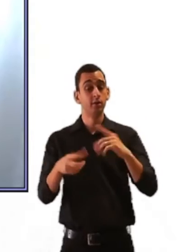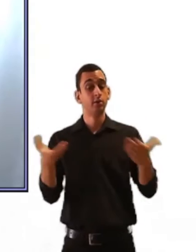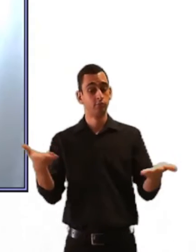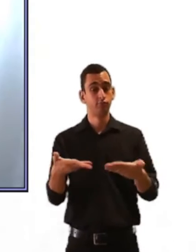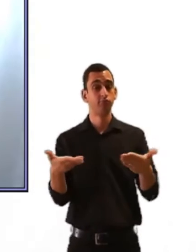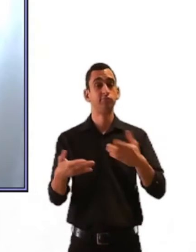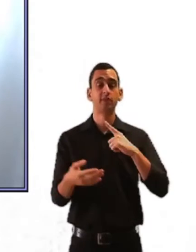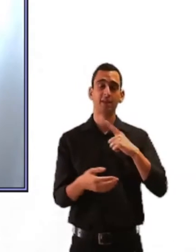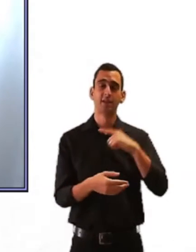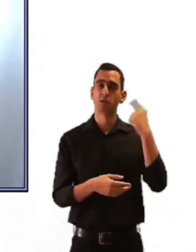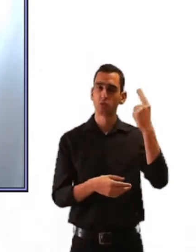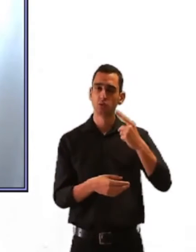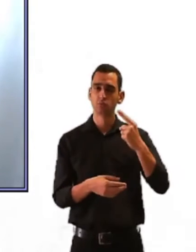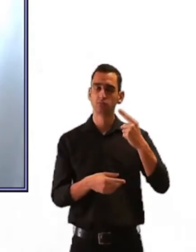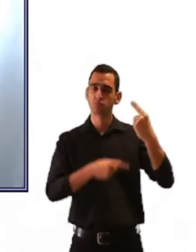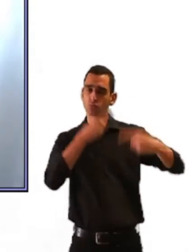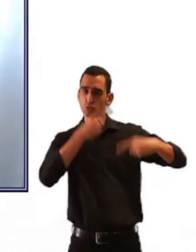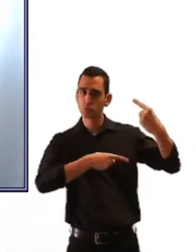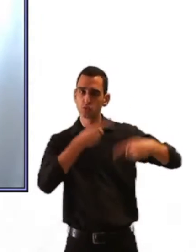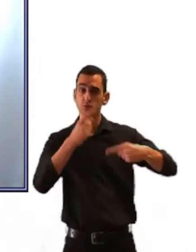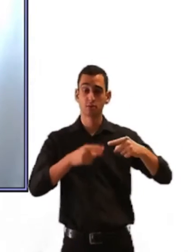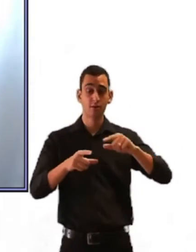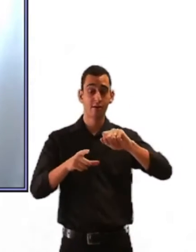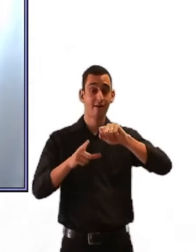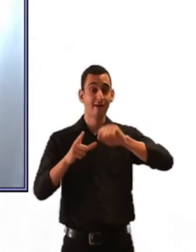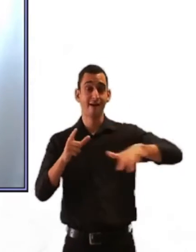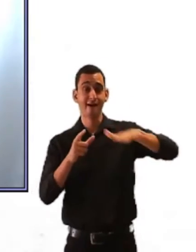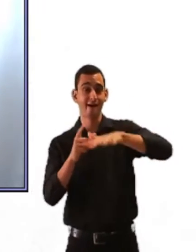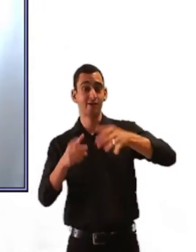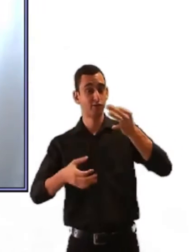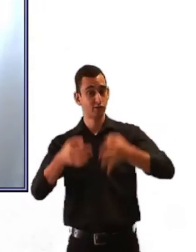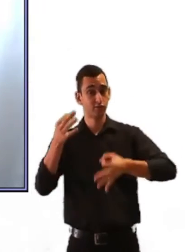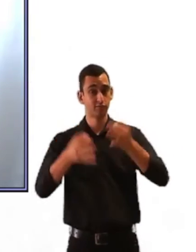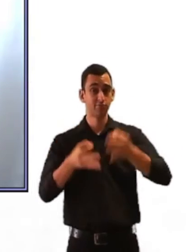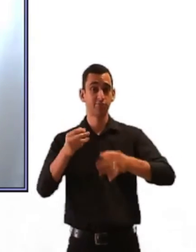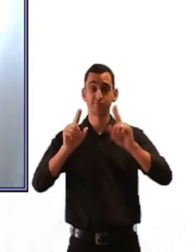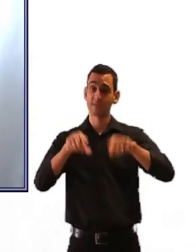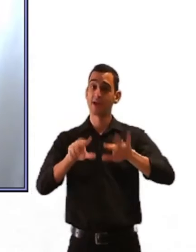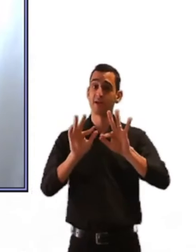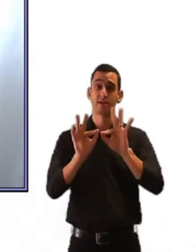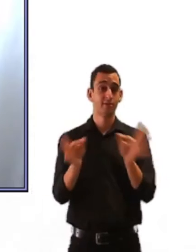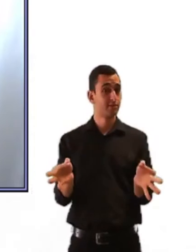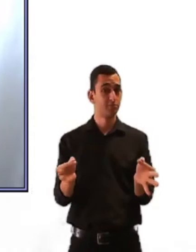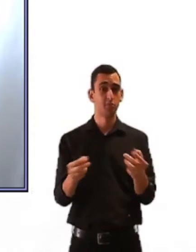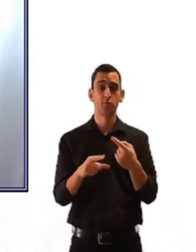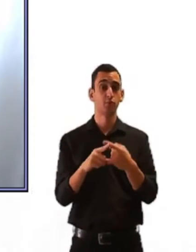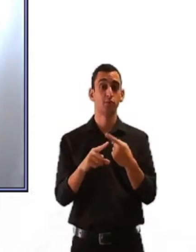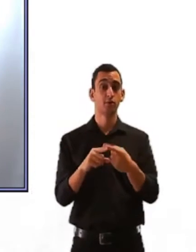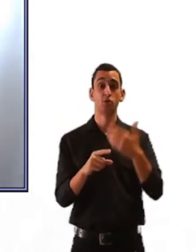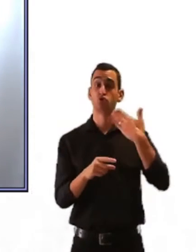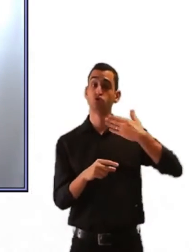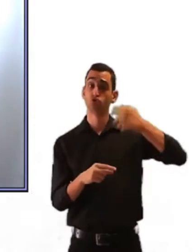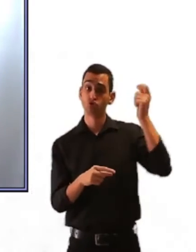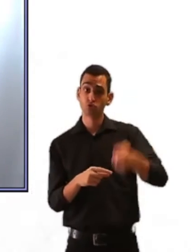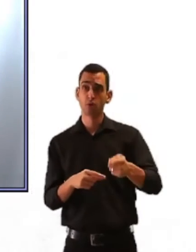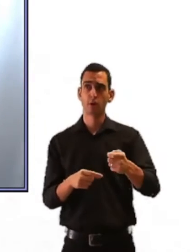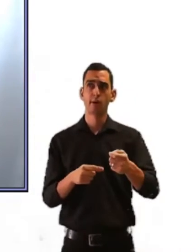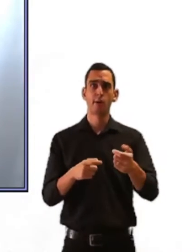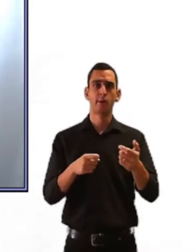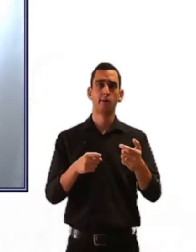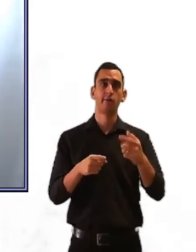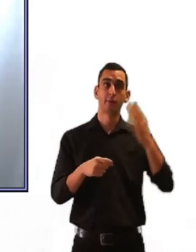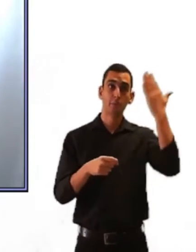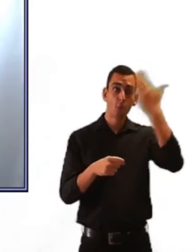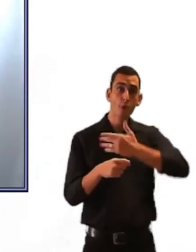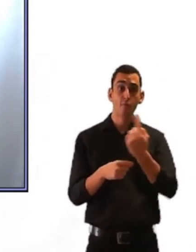aqui, se você for pegar do âmbito jurídico, é simples, né? Simples por quê? Para assim, ah, o juiz não pode decidir só com base nesse meio de